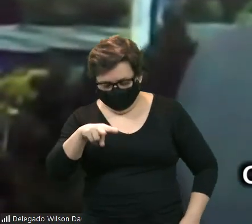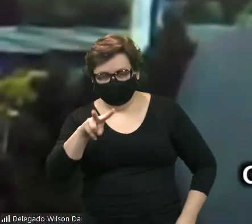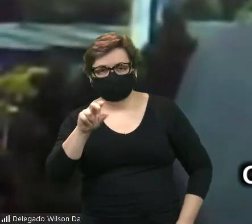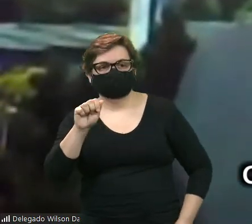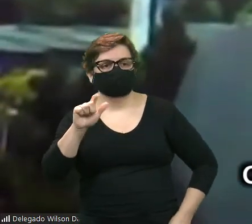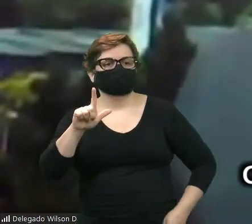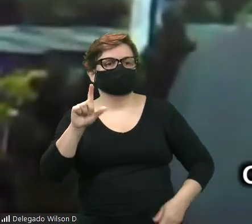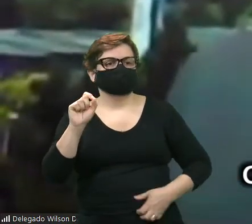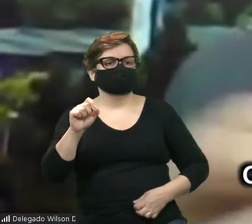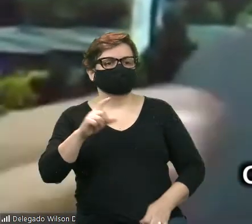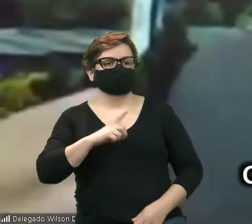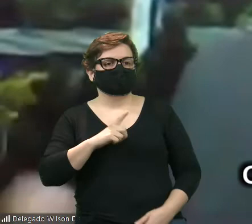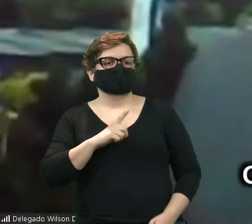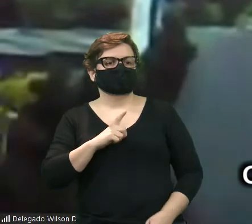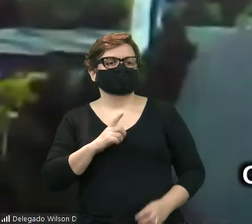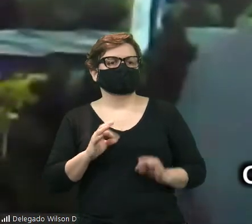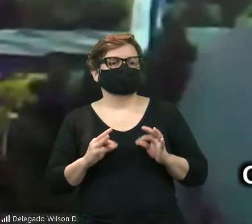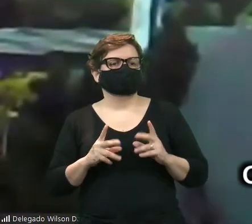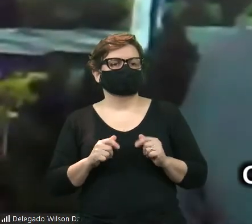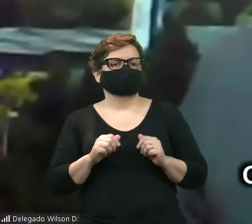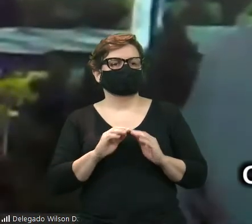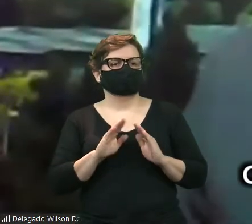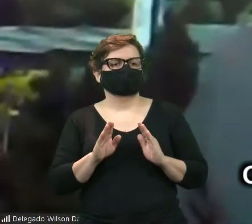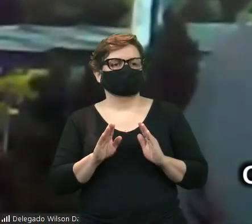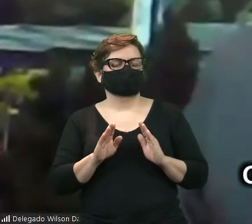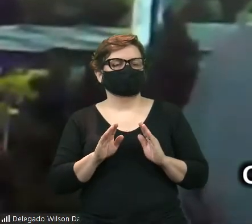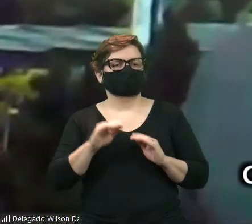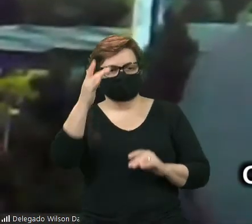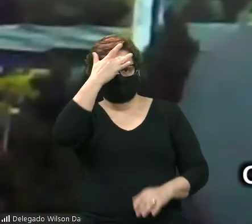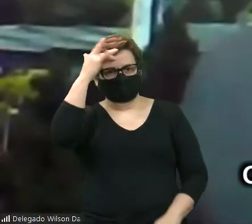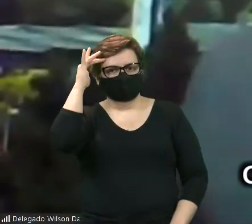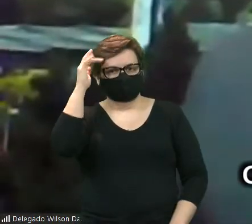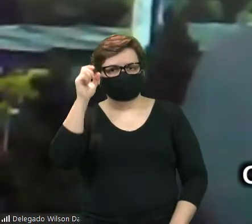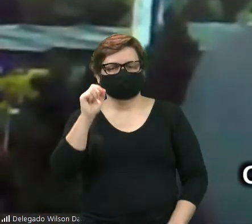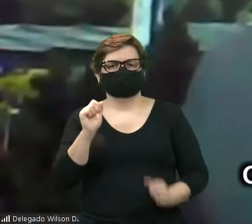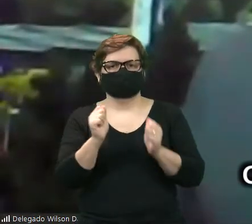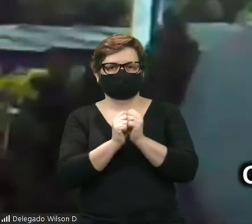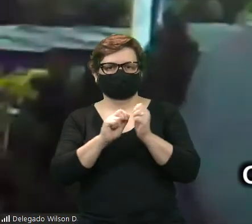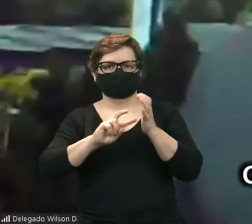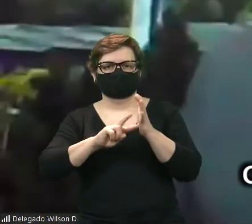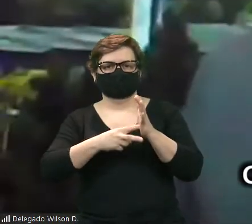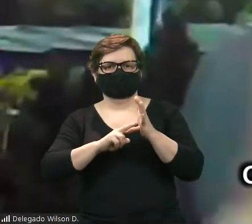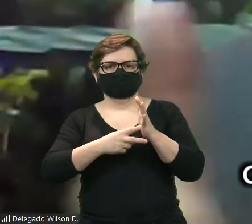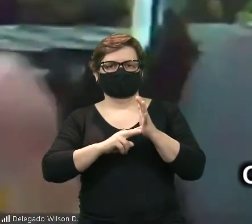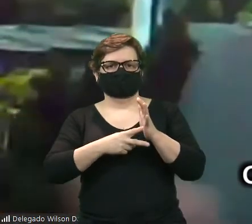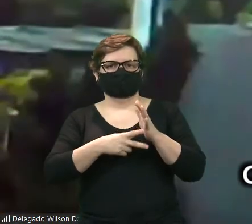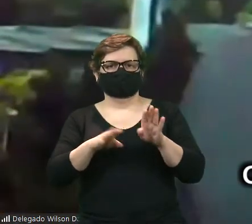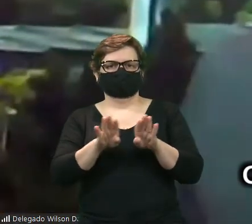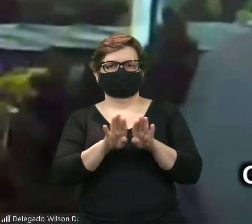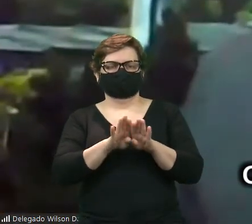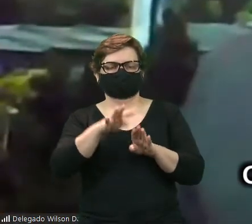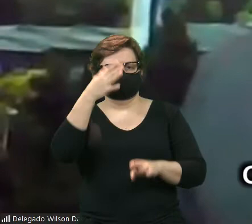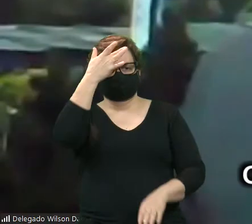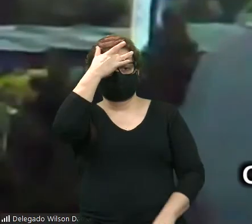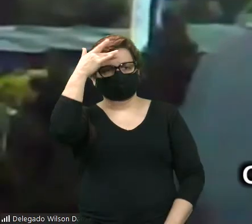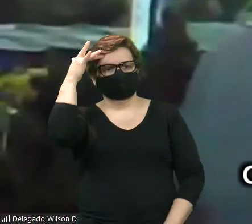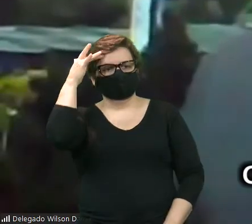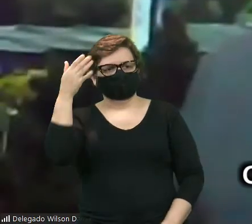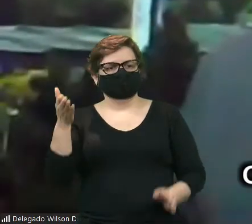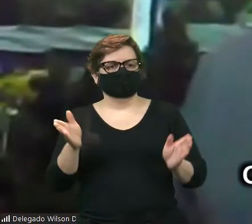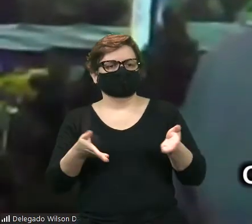que teve ele e todo o pessoal que envolve o sindicato, também na pessoa do